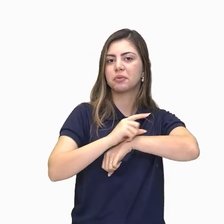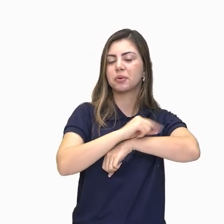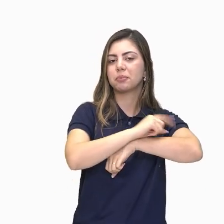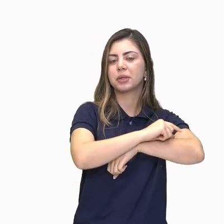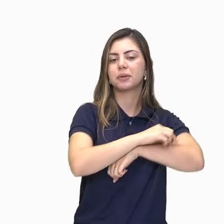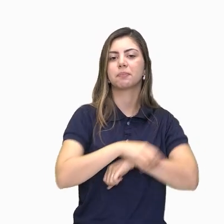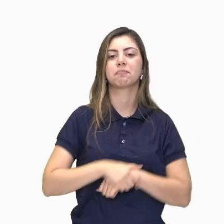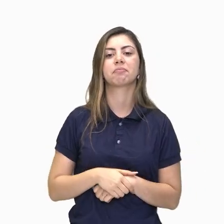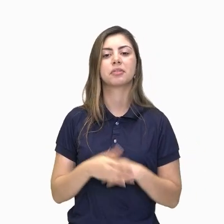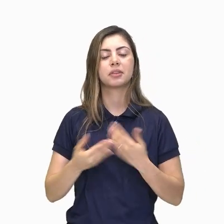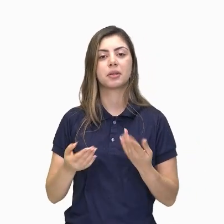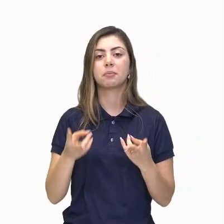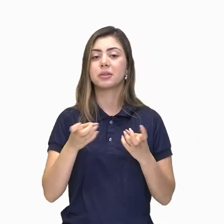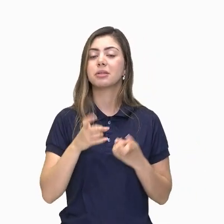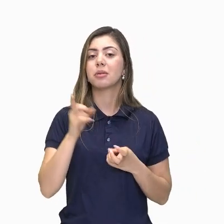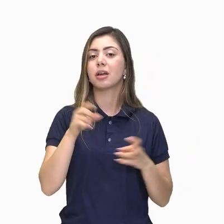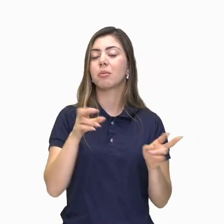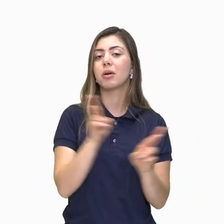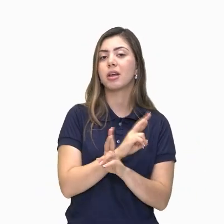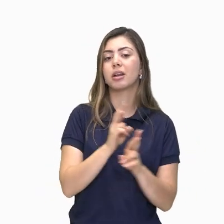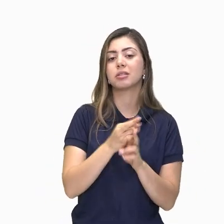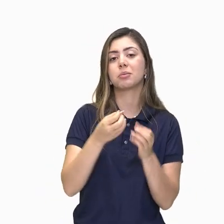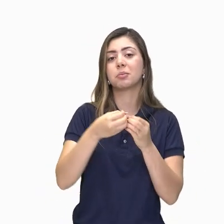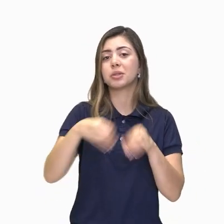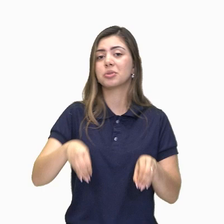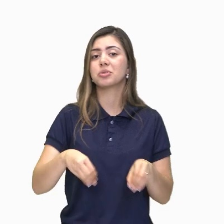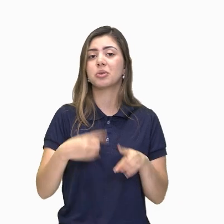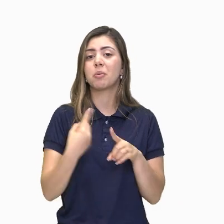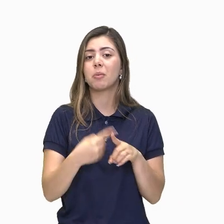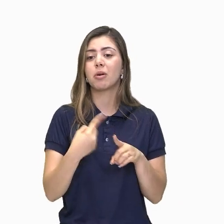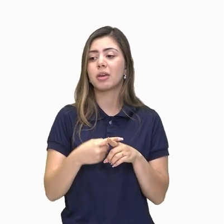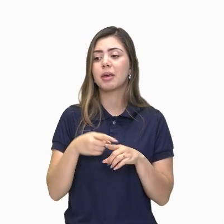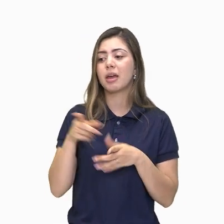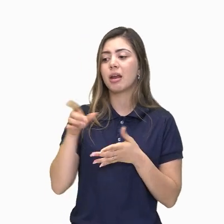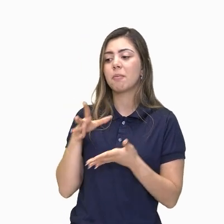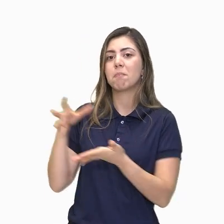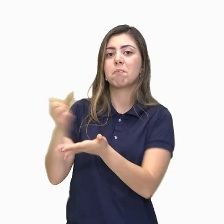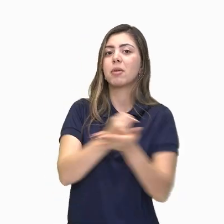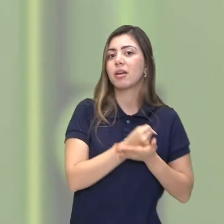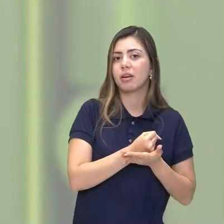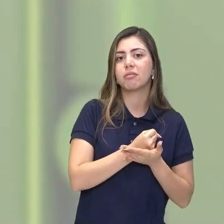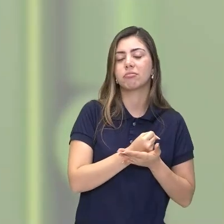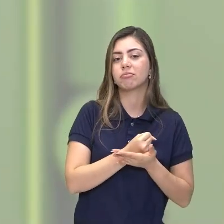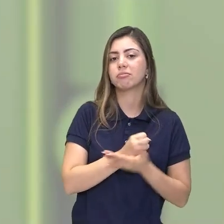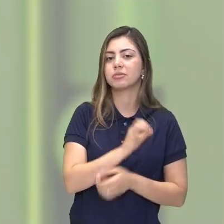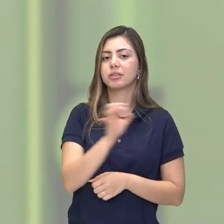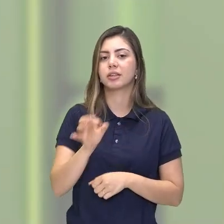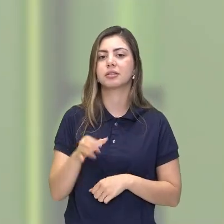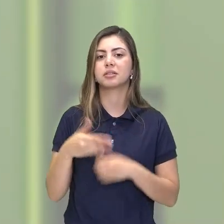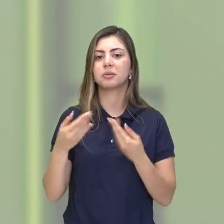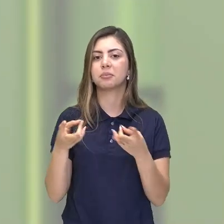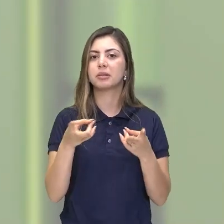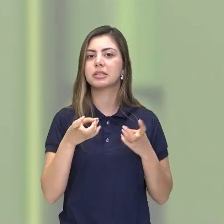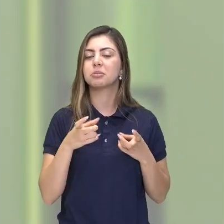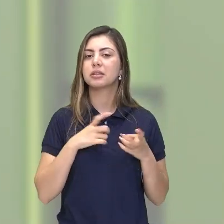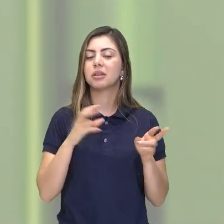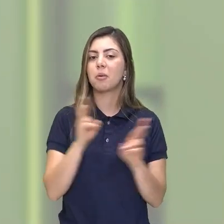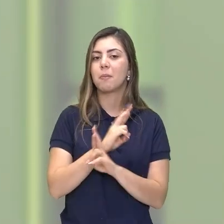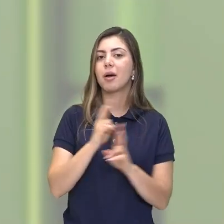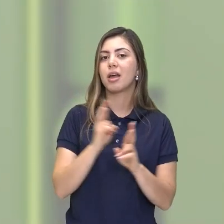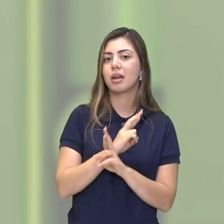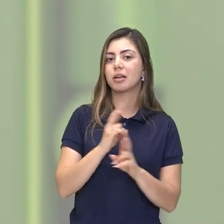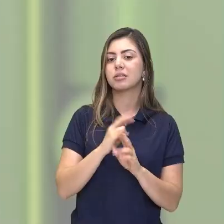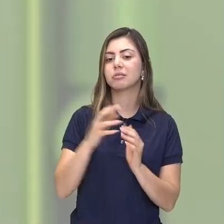essa relação é desarmônica porque ela vai ser uma escrava da formiga amazonas, né? Então, a gente observa essa relação